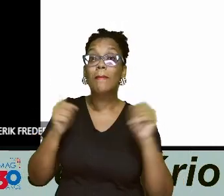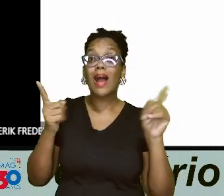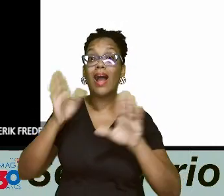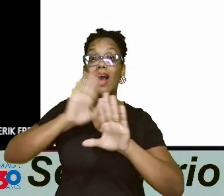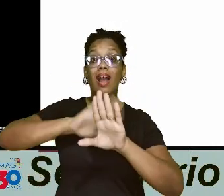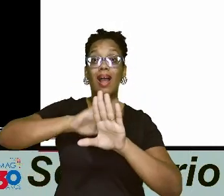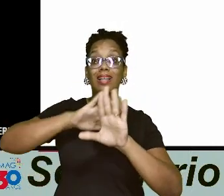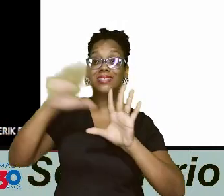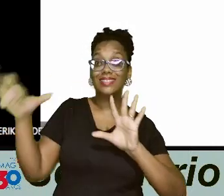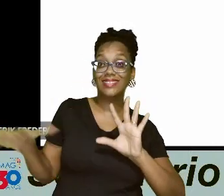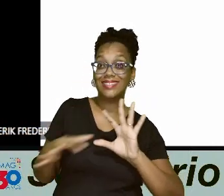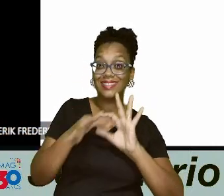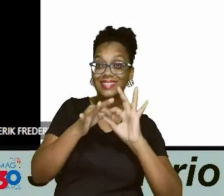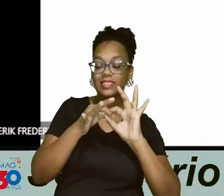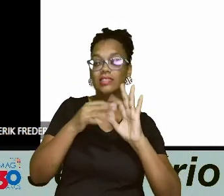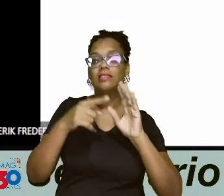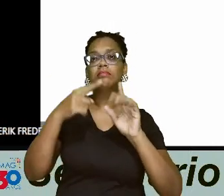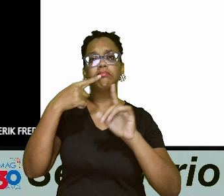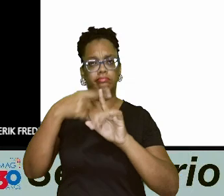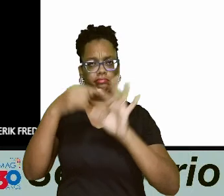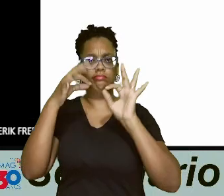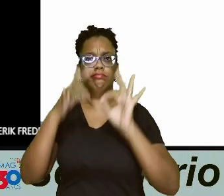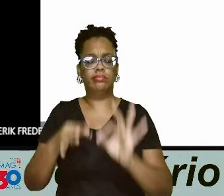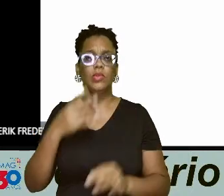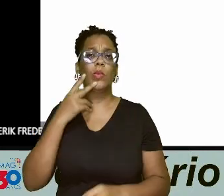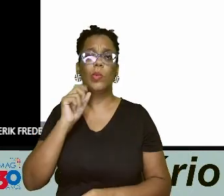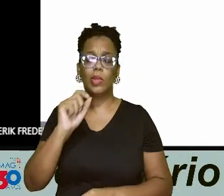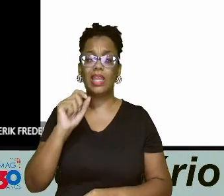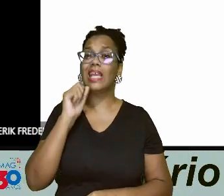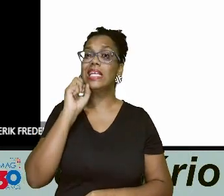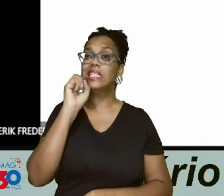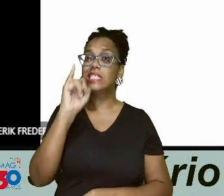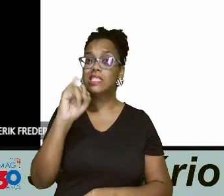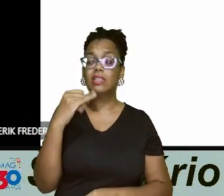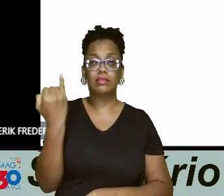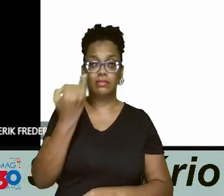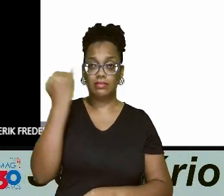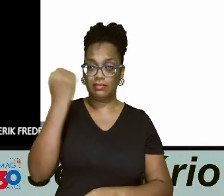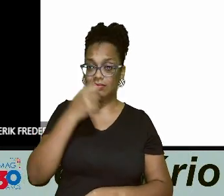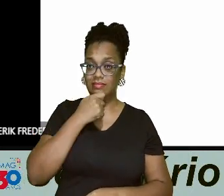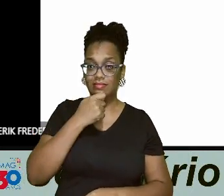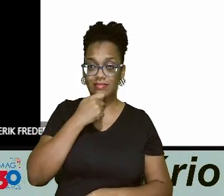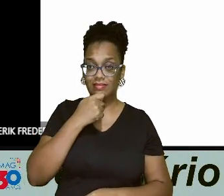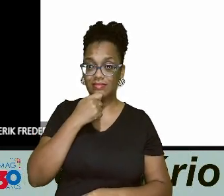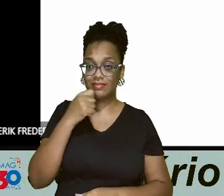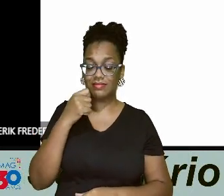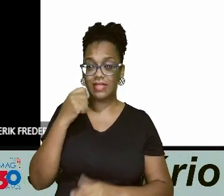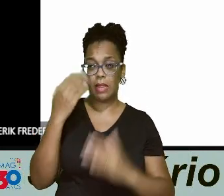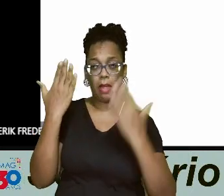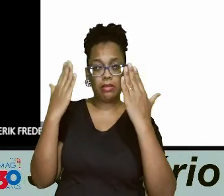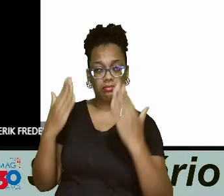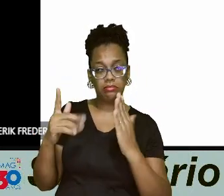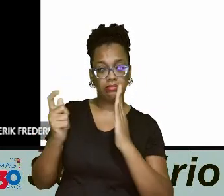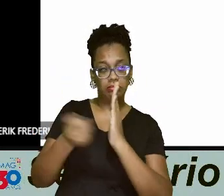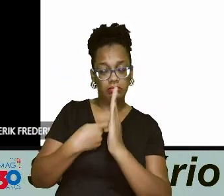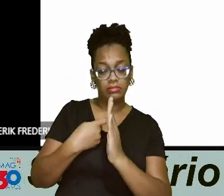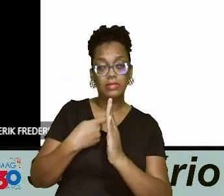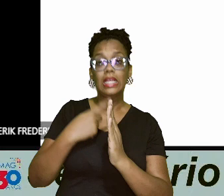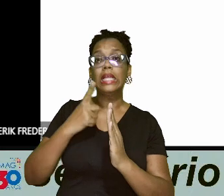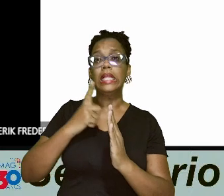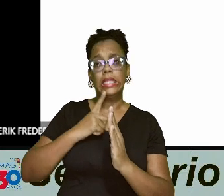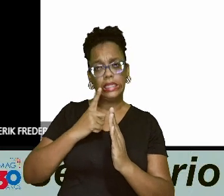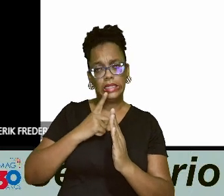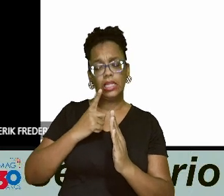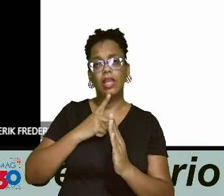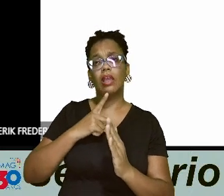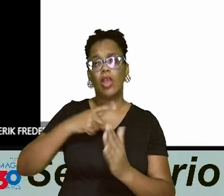vinculante afirmava que, ainda que não fosse relevante para a verificação da prescrição, havia o dever de ofício do